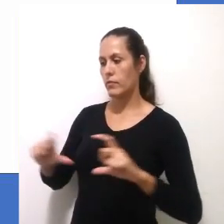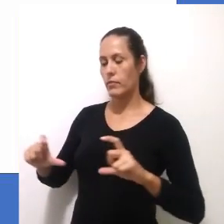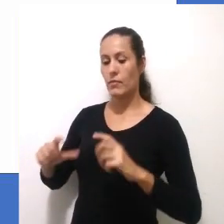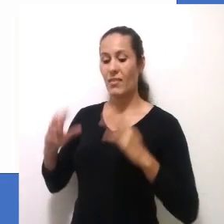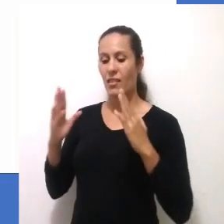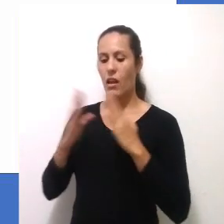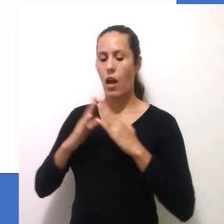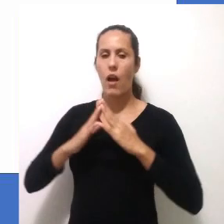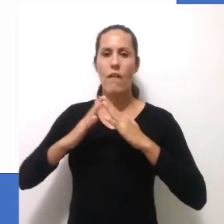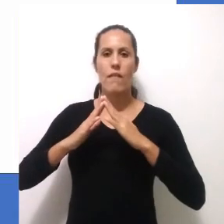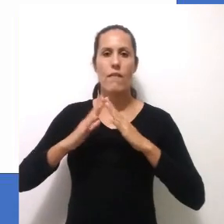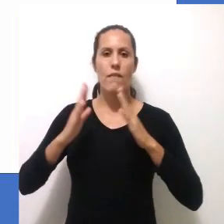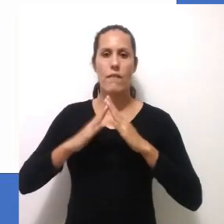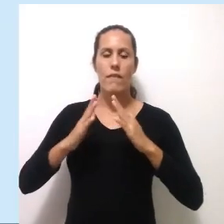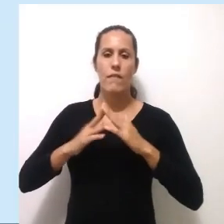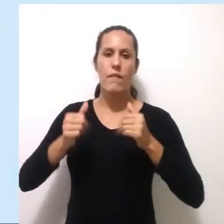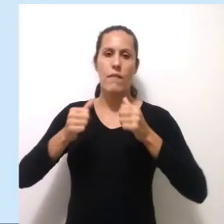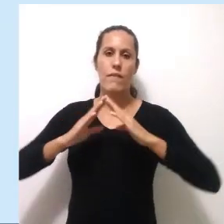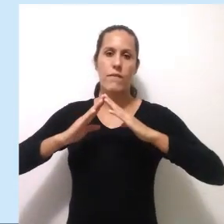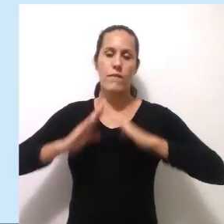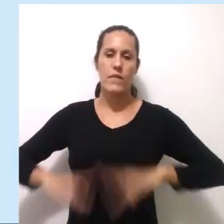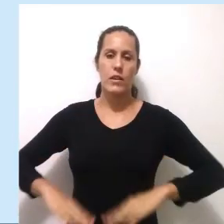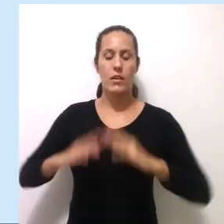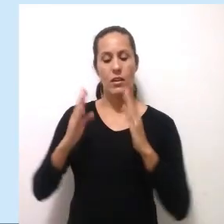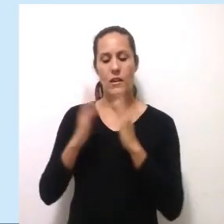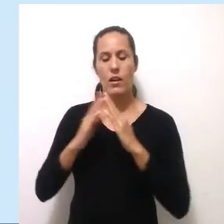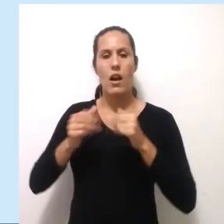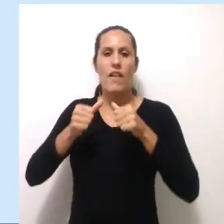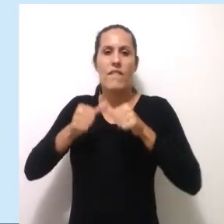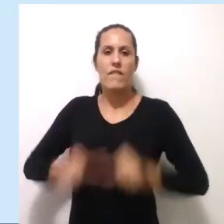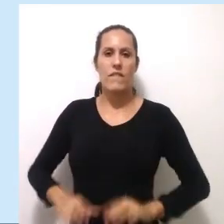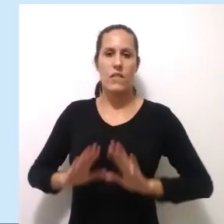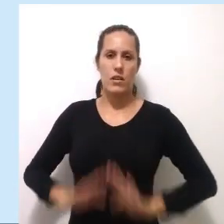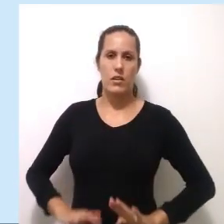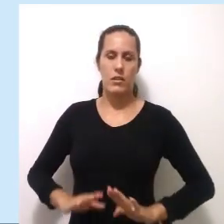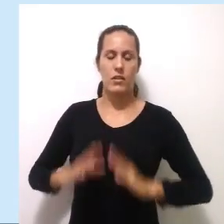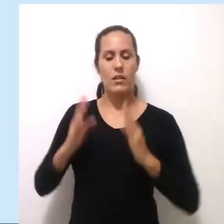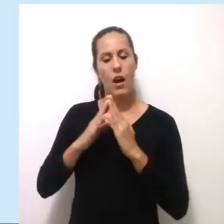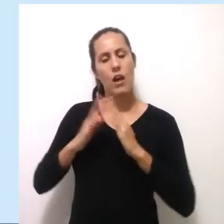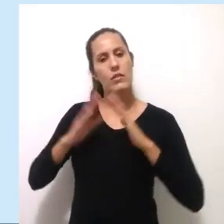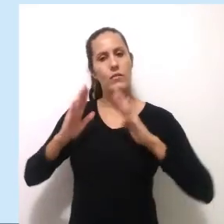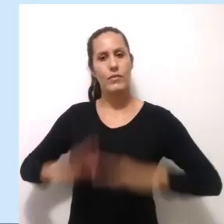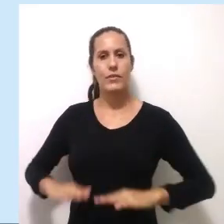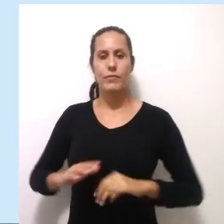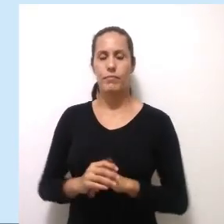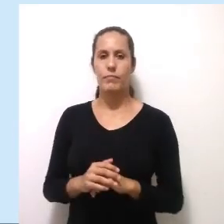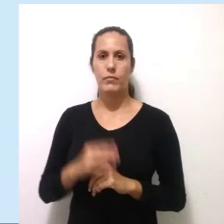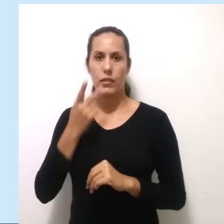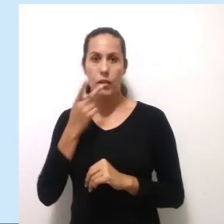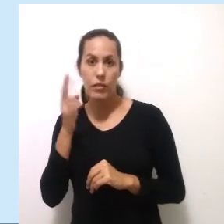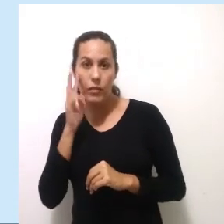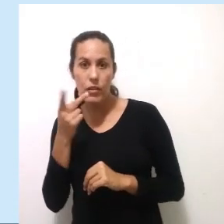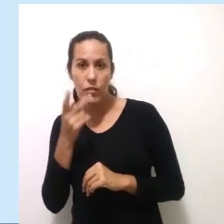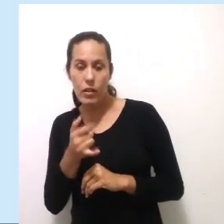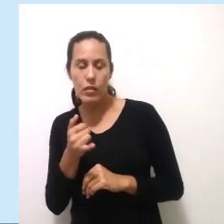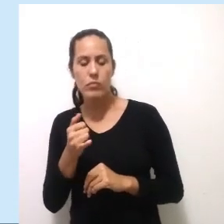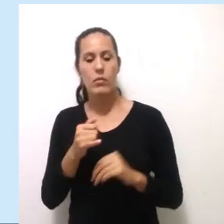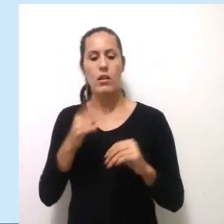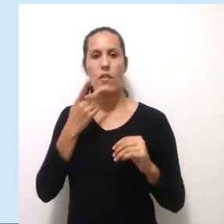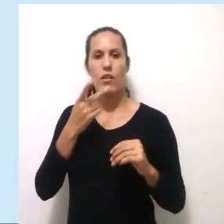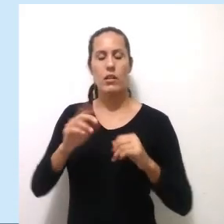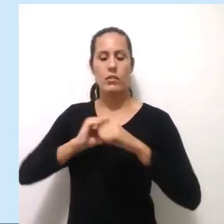home. Fique em casa. Então, percebam que aí há um planejamento também, ele está se atualizando sobre o que